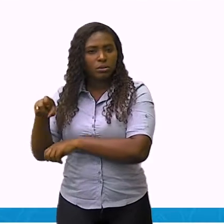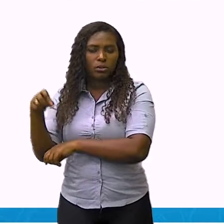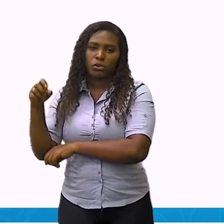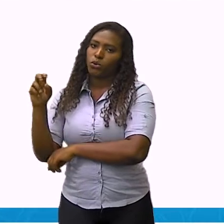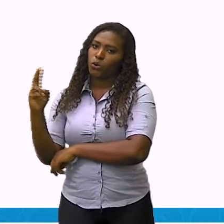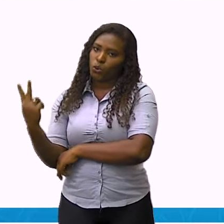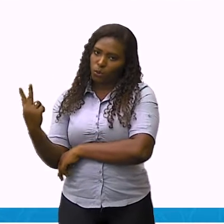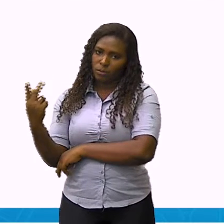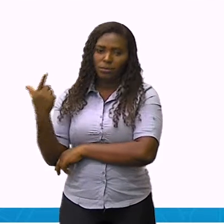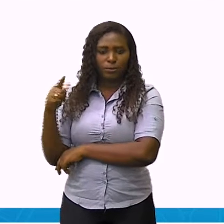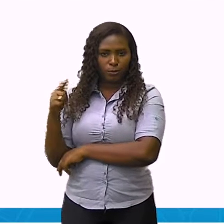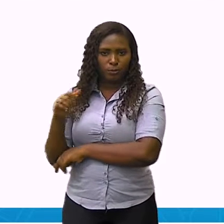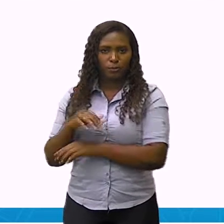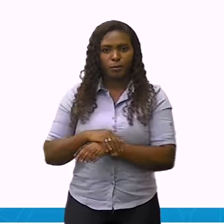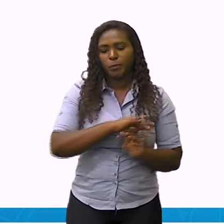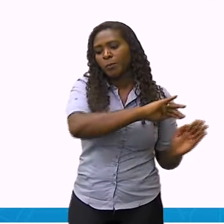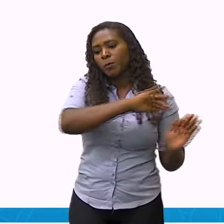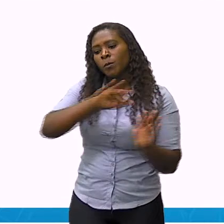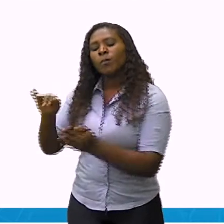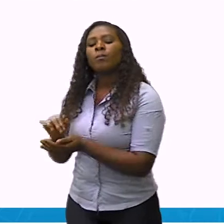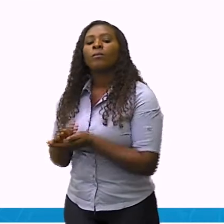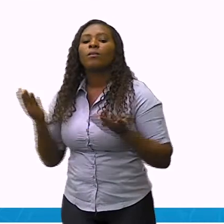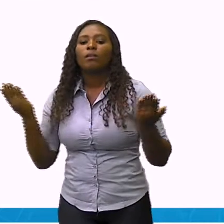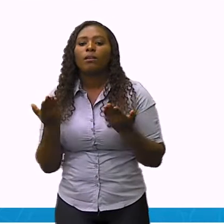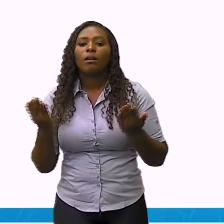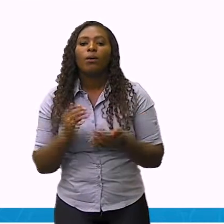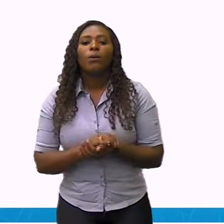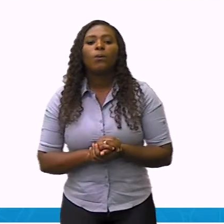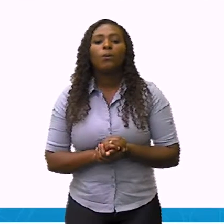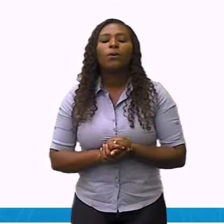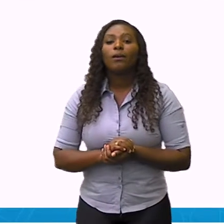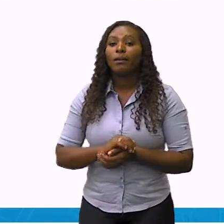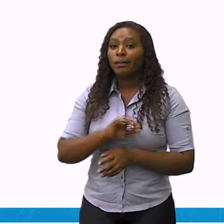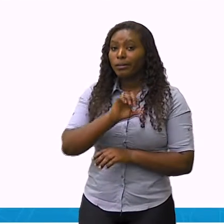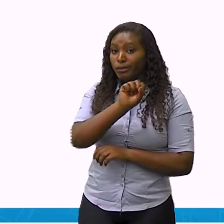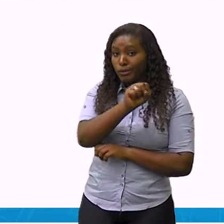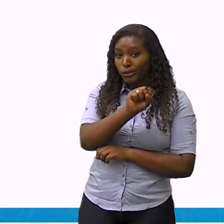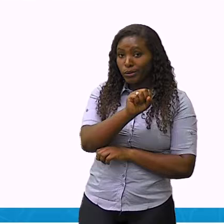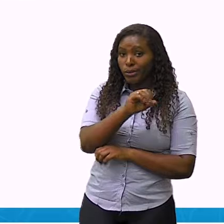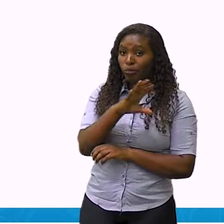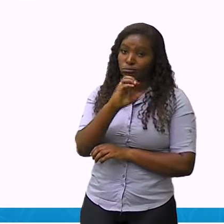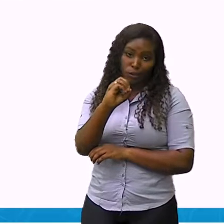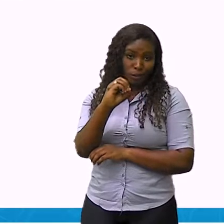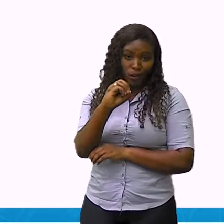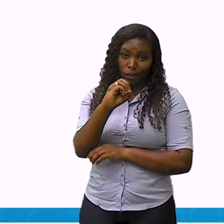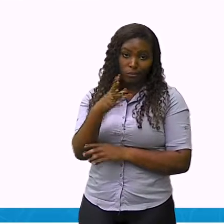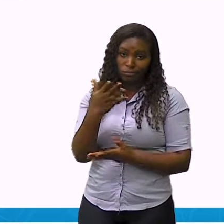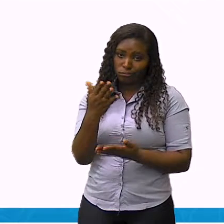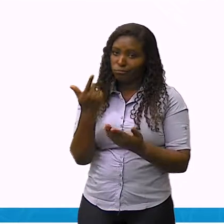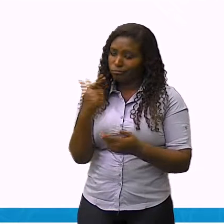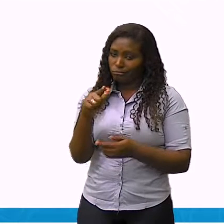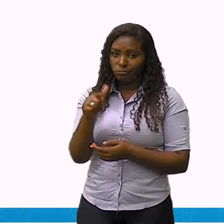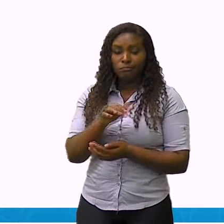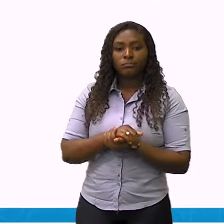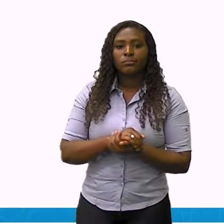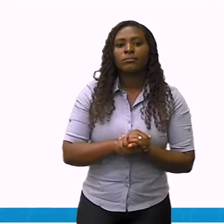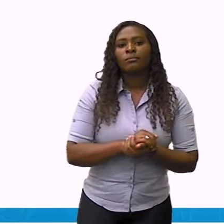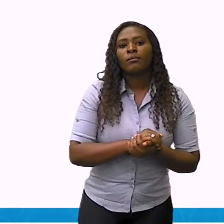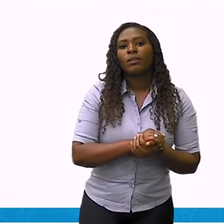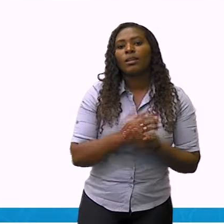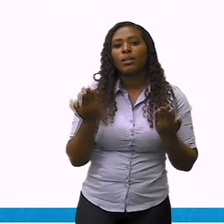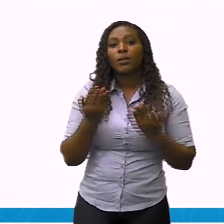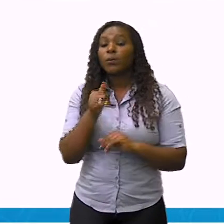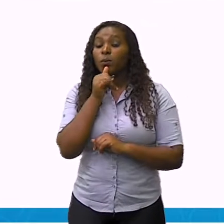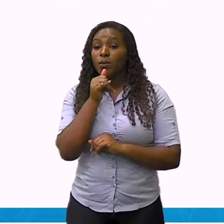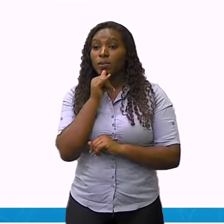x1 igual a x2. Então, eu não preciso resolver a equação. Eu posso colocar